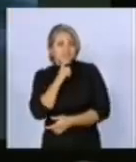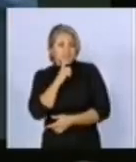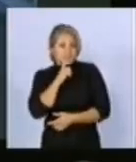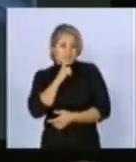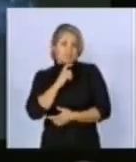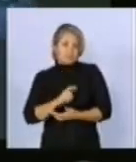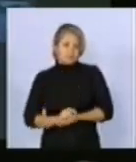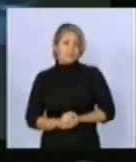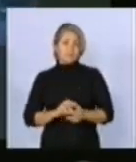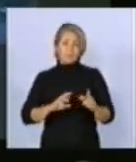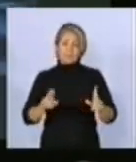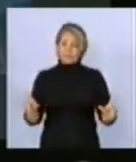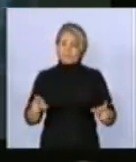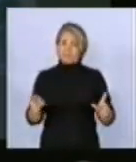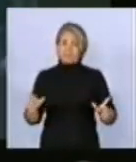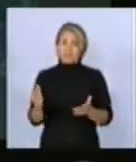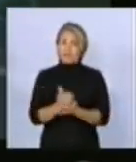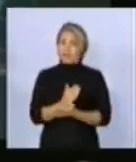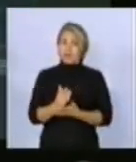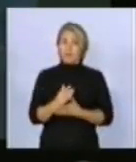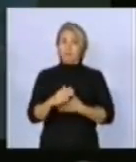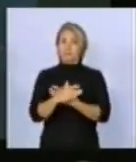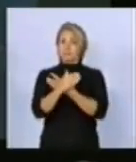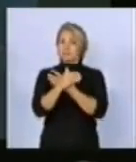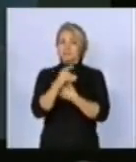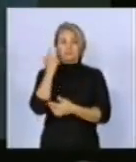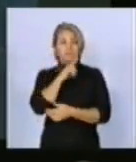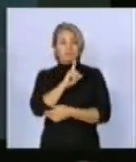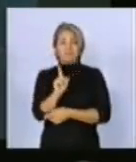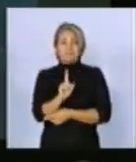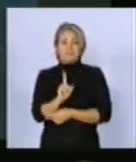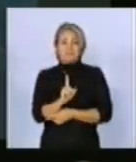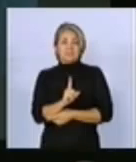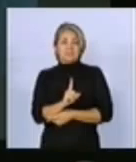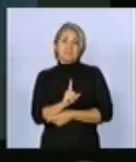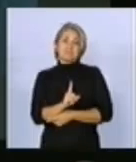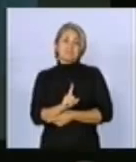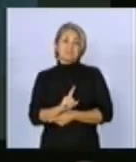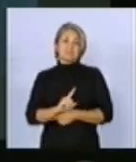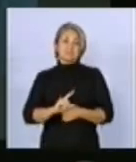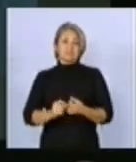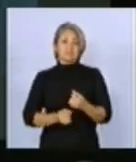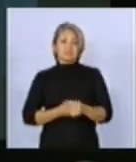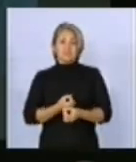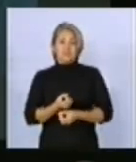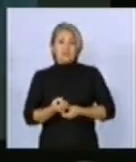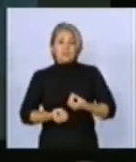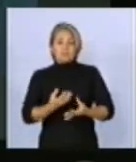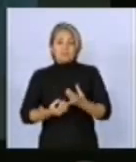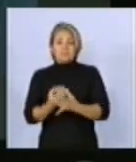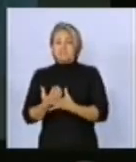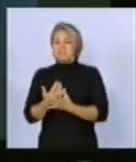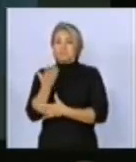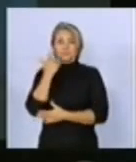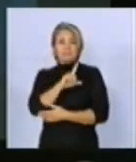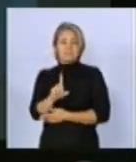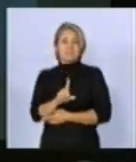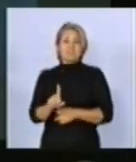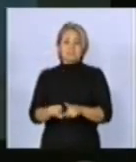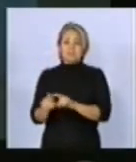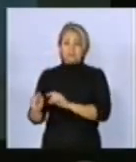inclusive alguns pássaros nem tentam mais procriar passa um ou dois anos às vezes até sem fazer a a a postura de